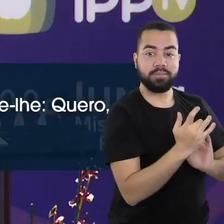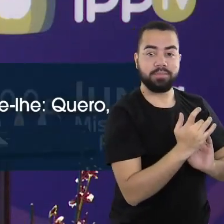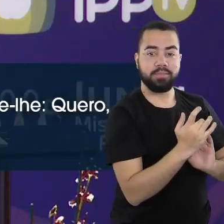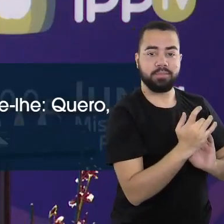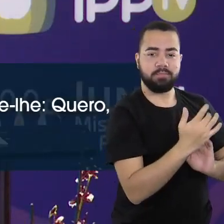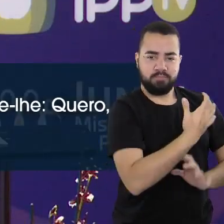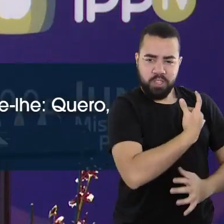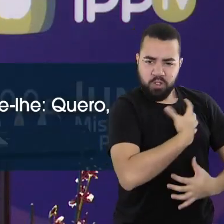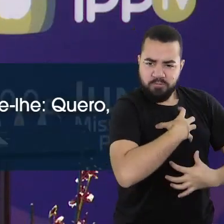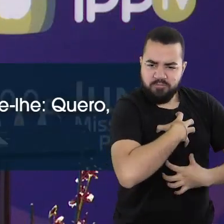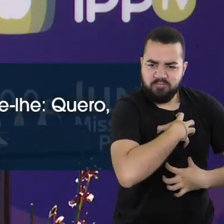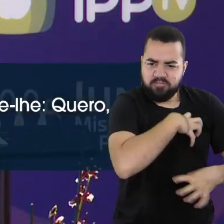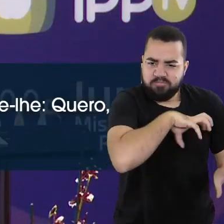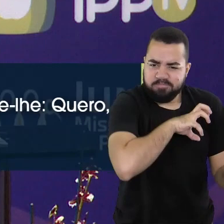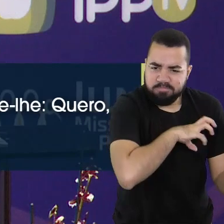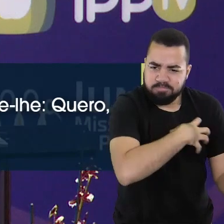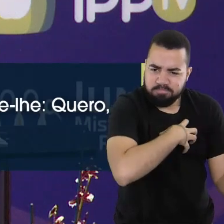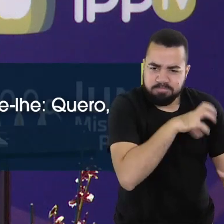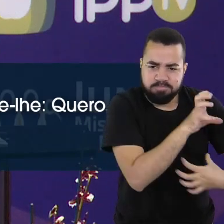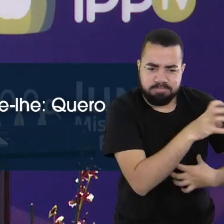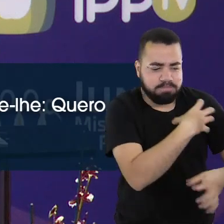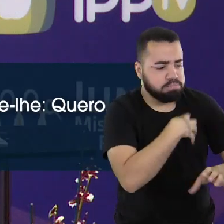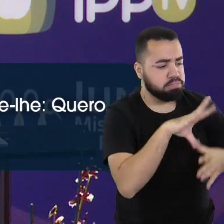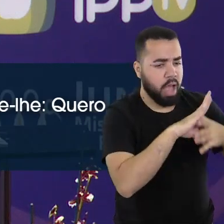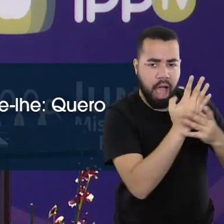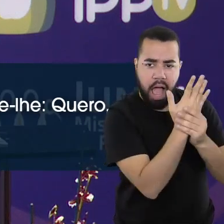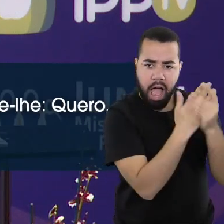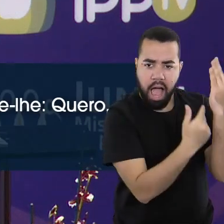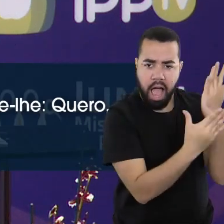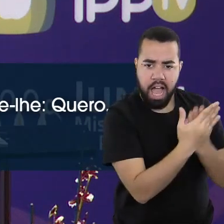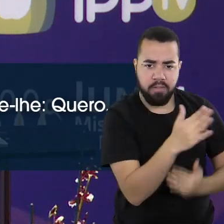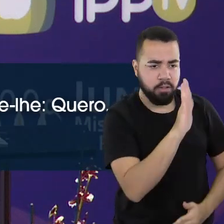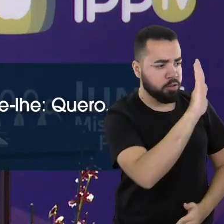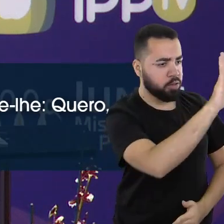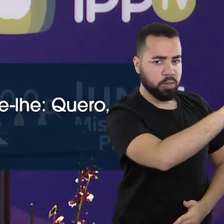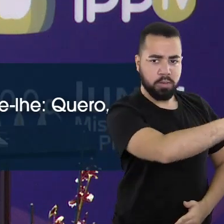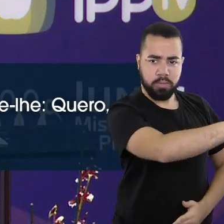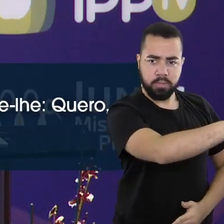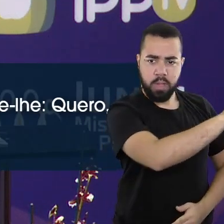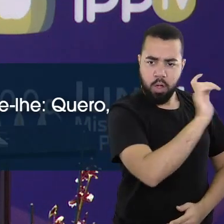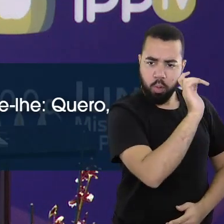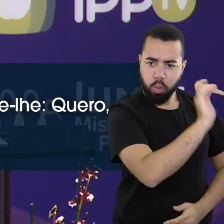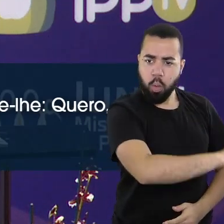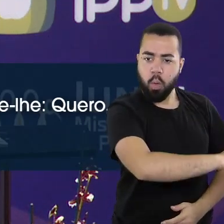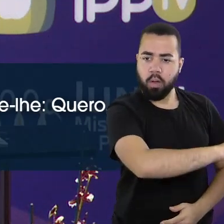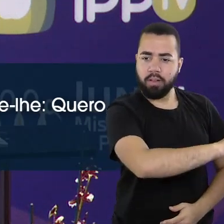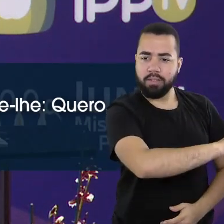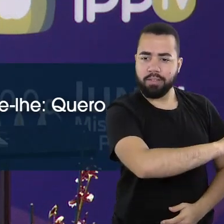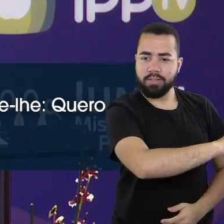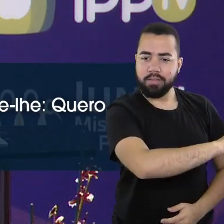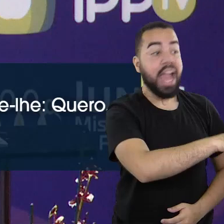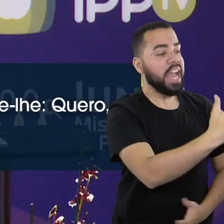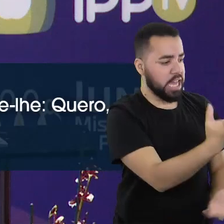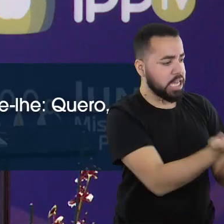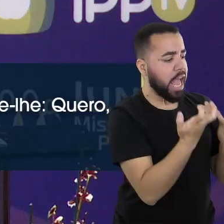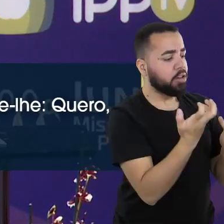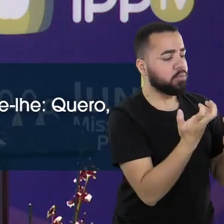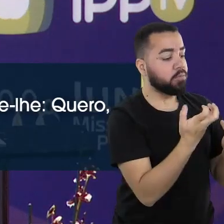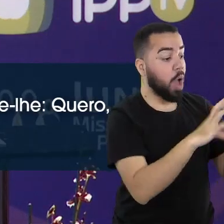Profundamente compadecido, estendeu a mão, tocou e disse o quê?